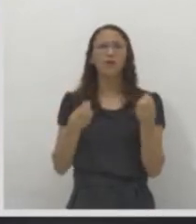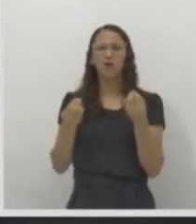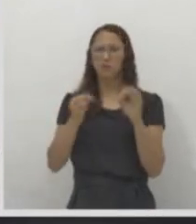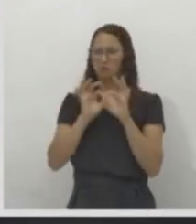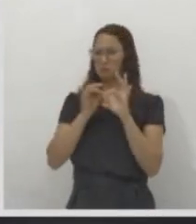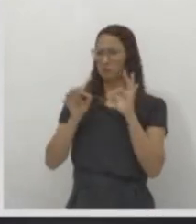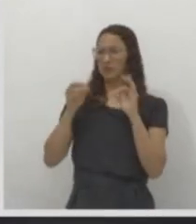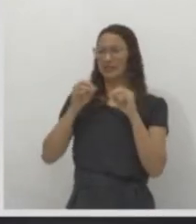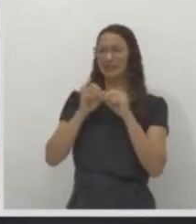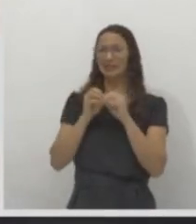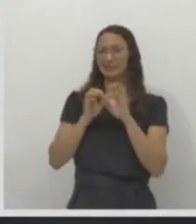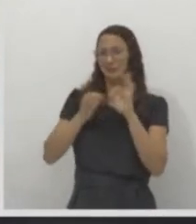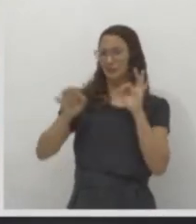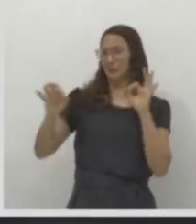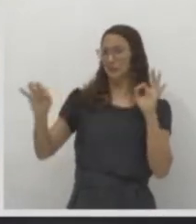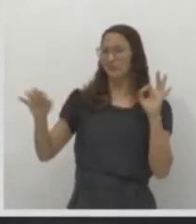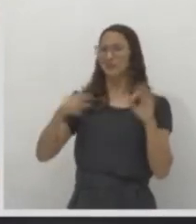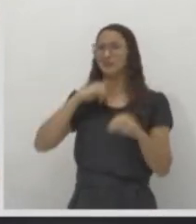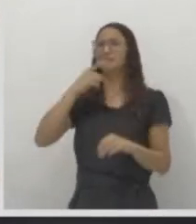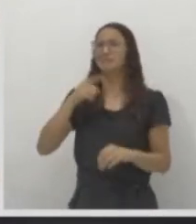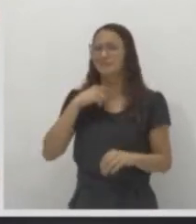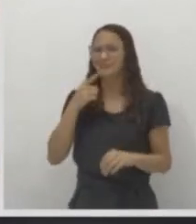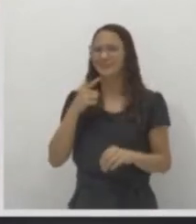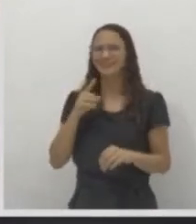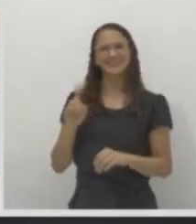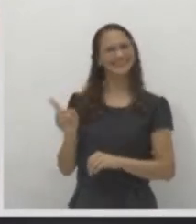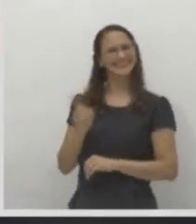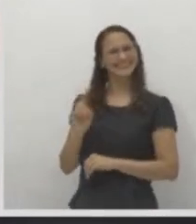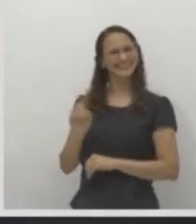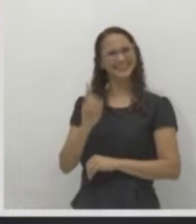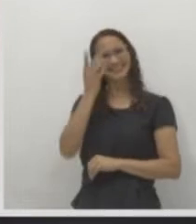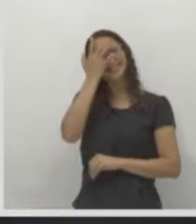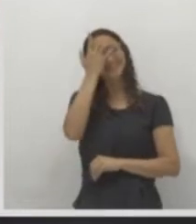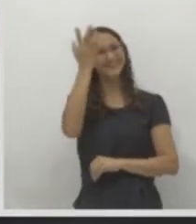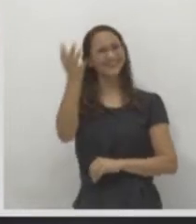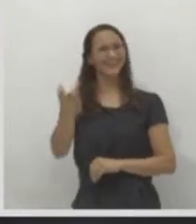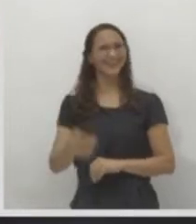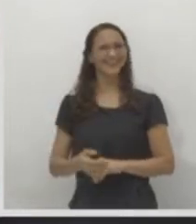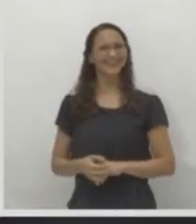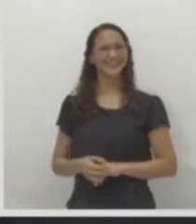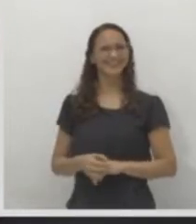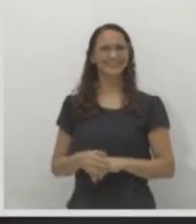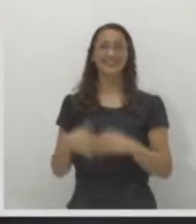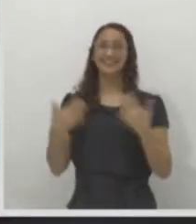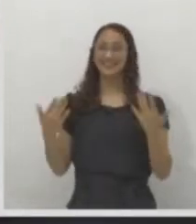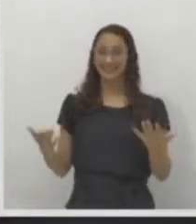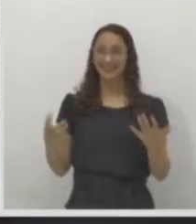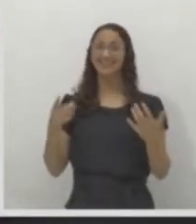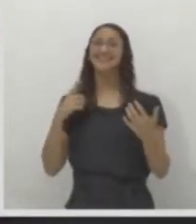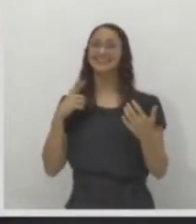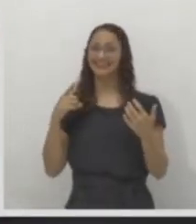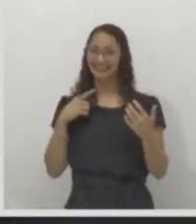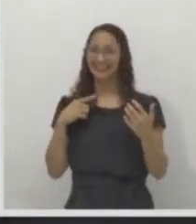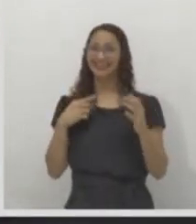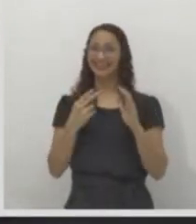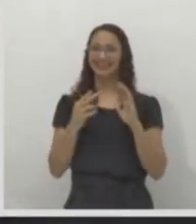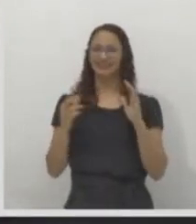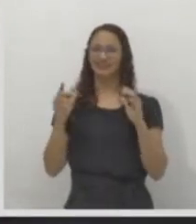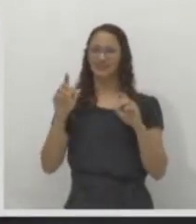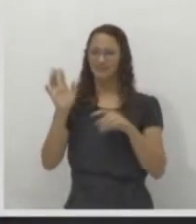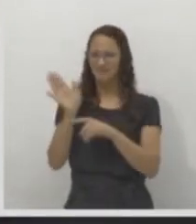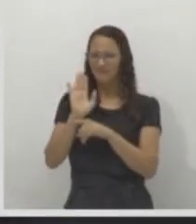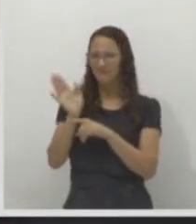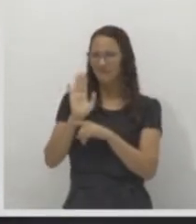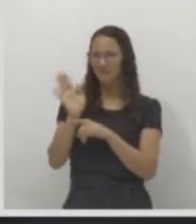conseguir. Não, gente, não é difícil, é bem fácil. Para isso eu trouxe uma representação, um